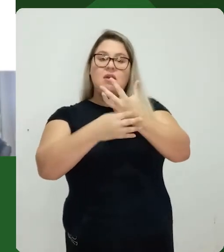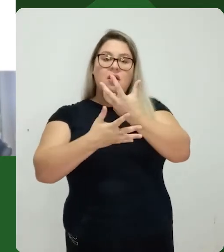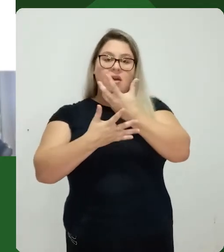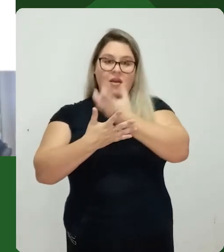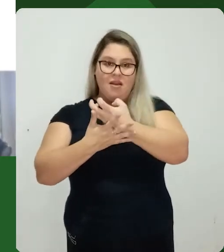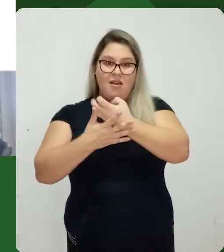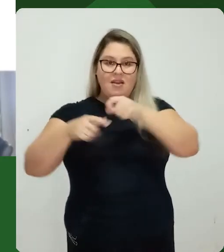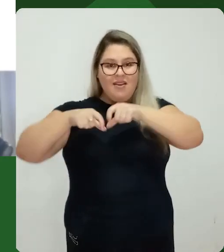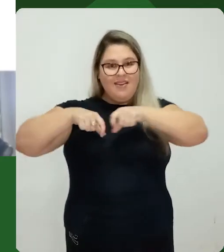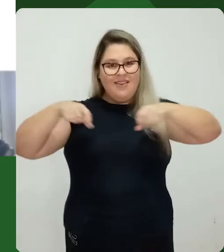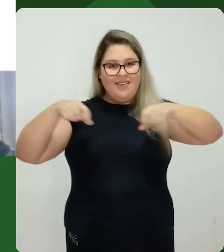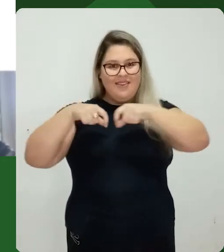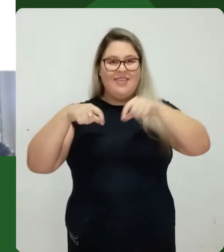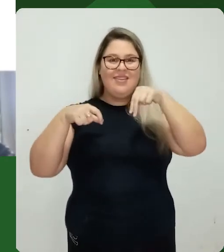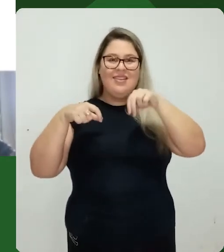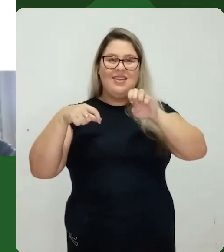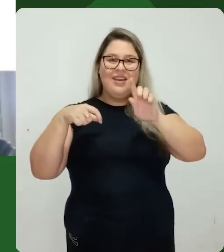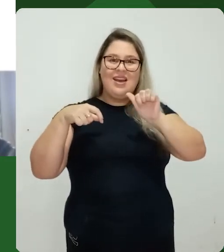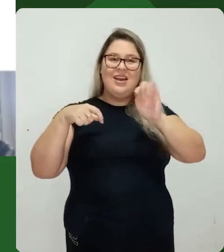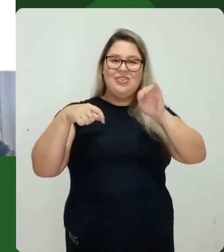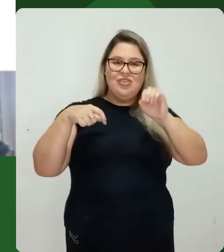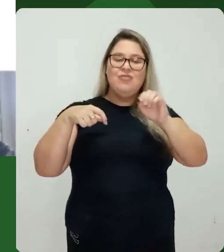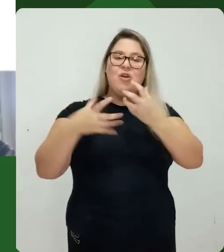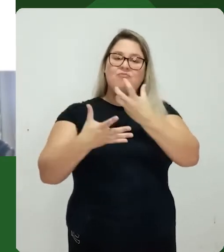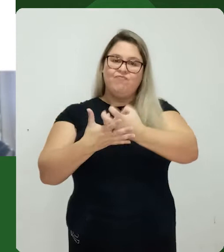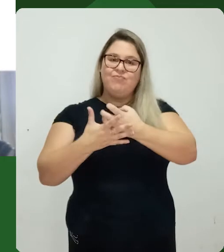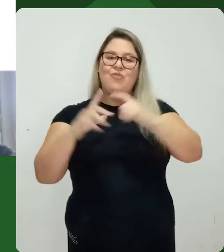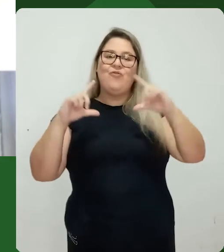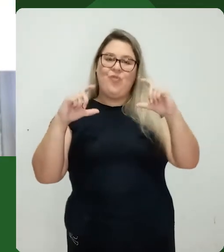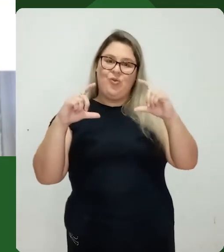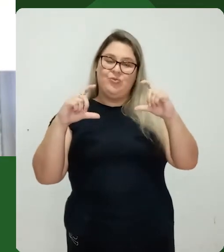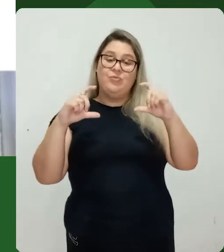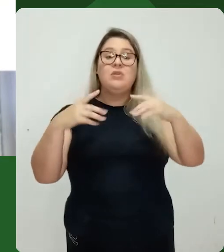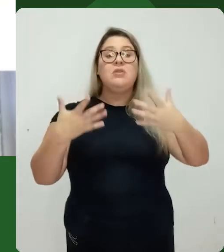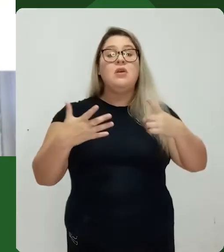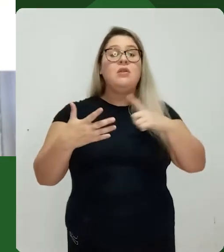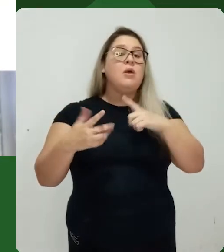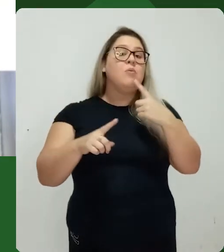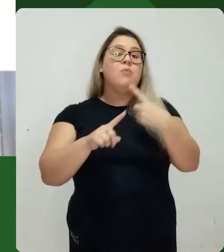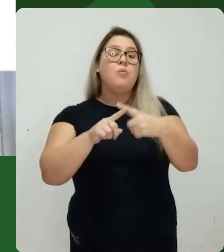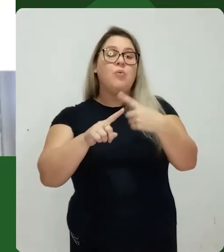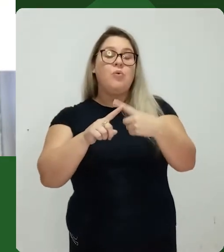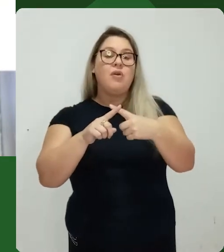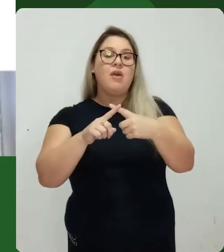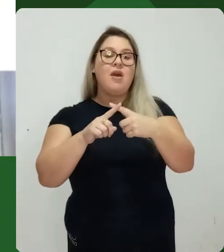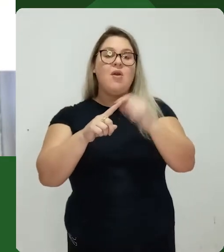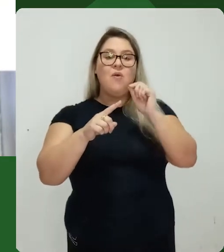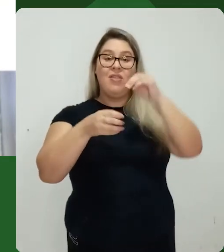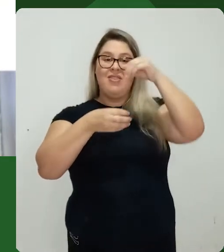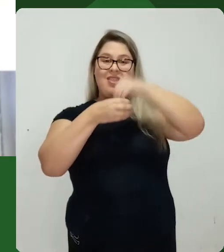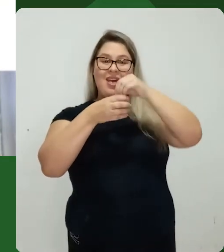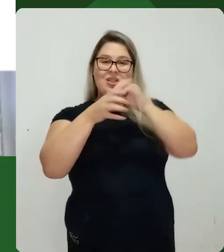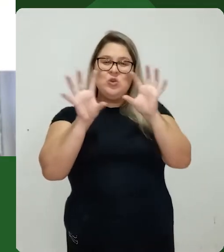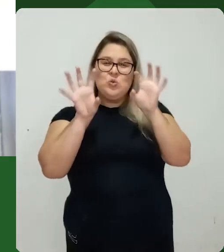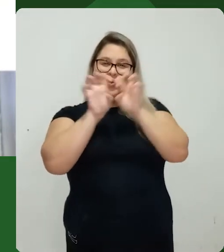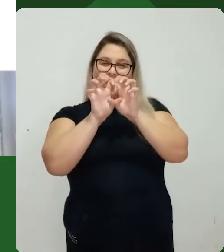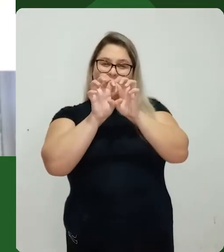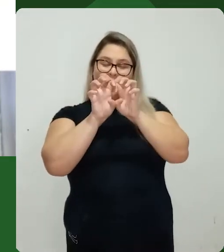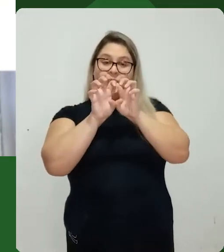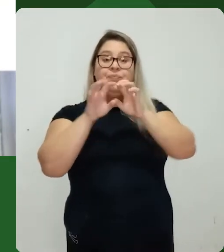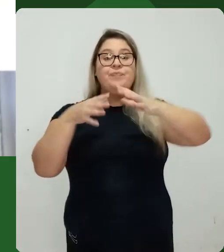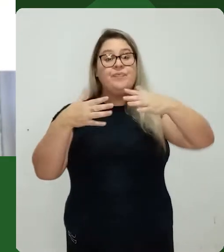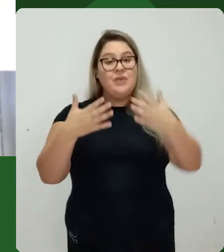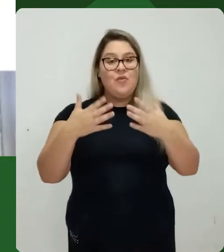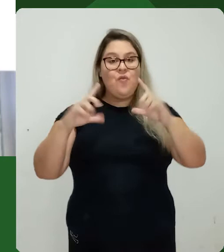nele, expõe, queima esse negativo e a foto é feita. Tudo isso funciona por conta do princípio da câmera escura.